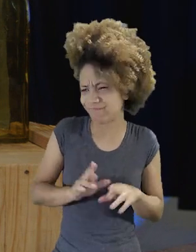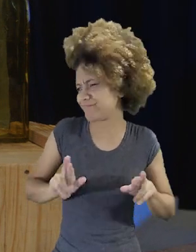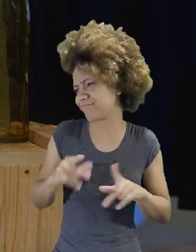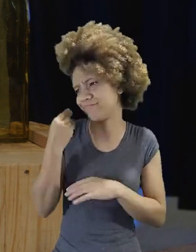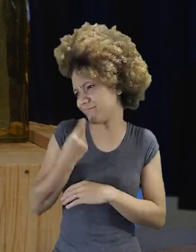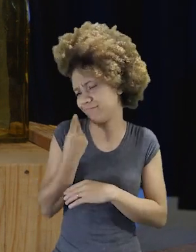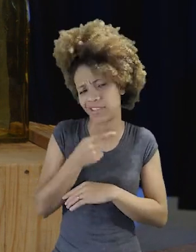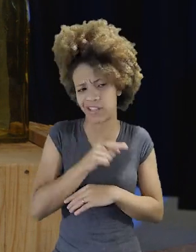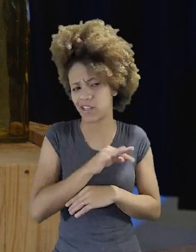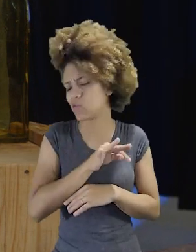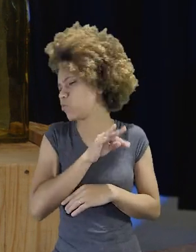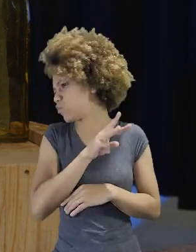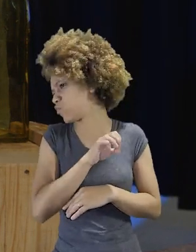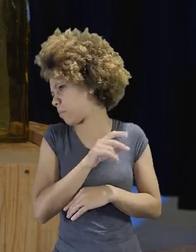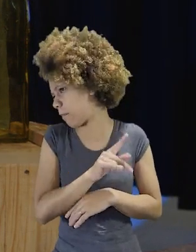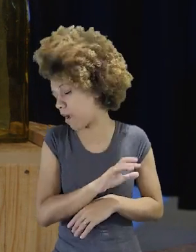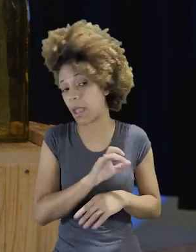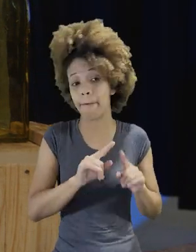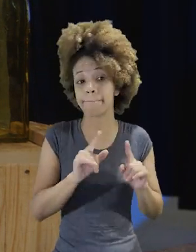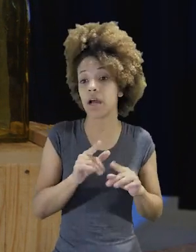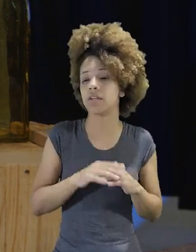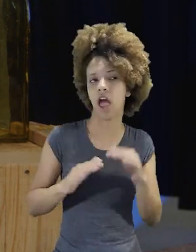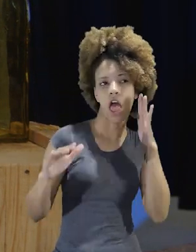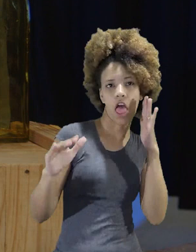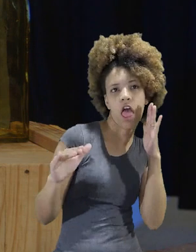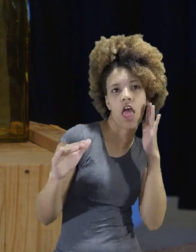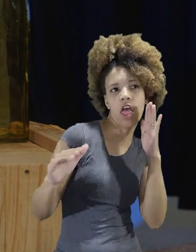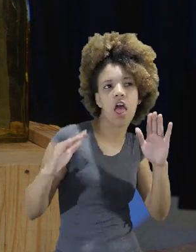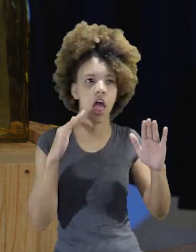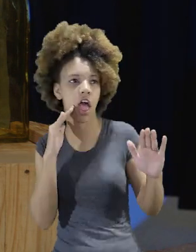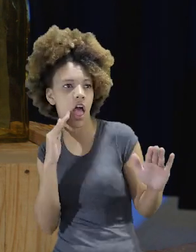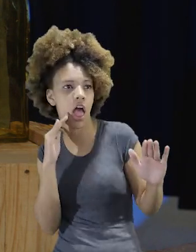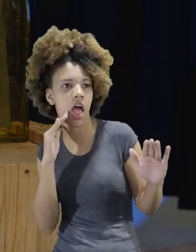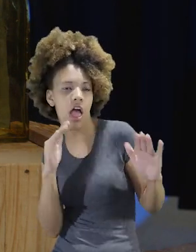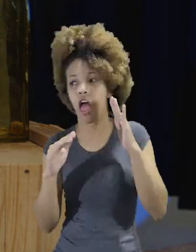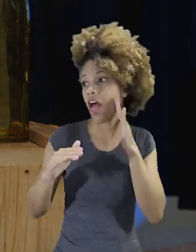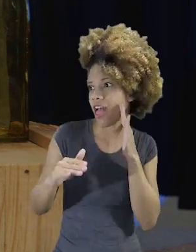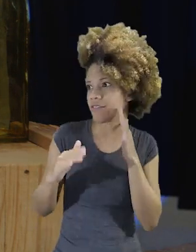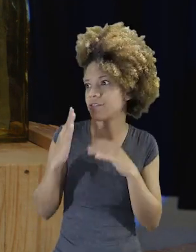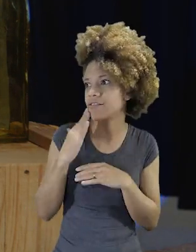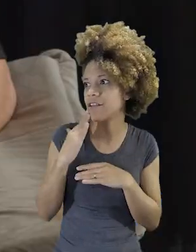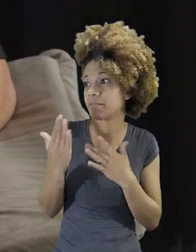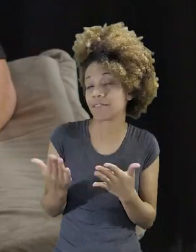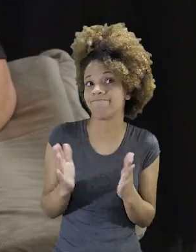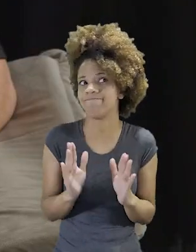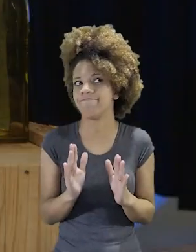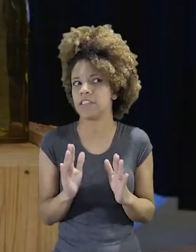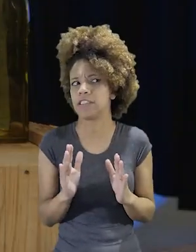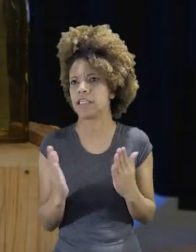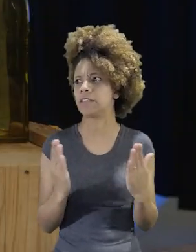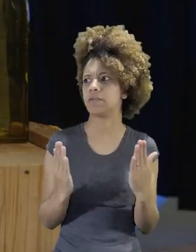e não tem nada a ver sobre Tupac mas a leitura pública é tipo e